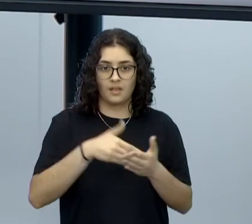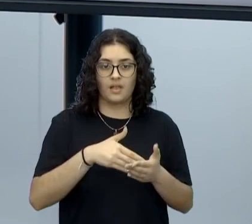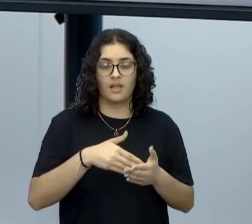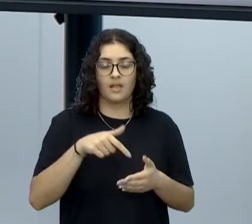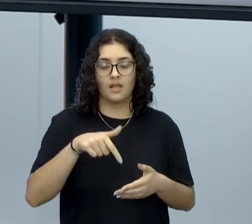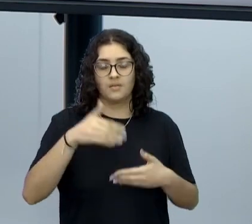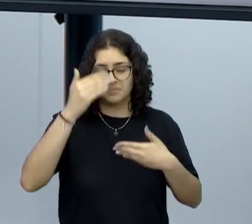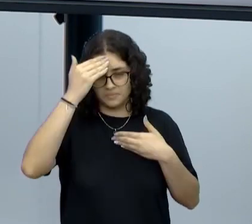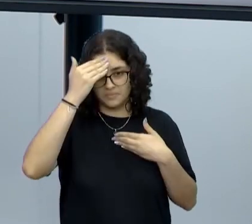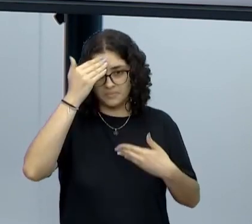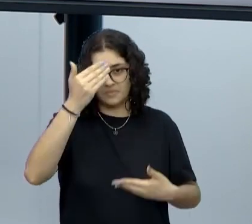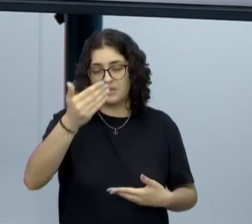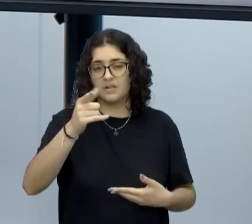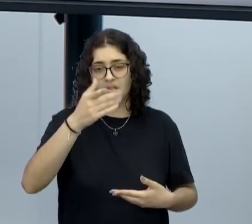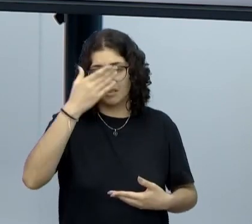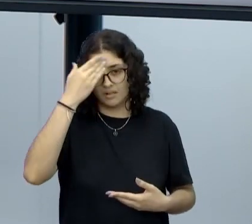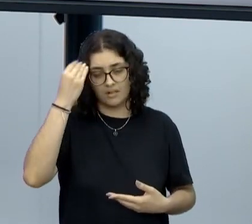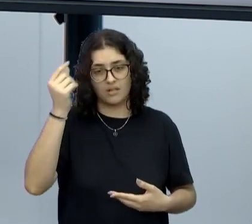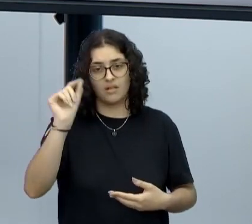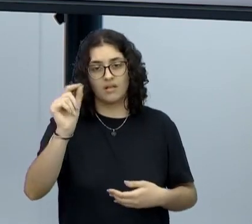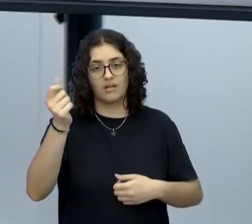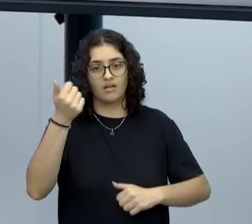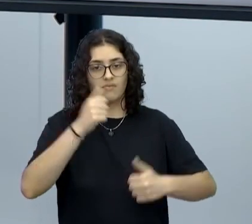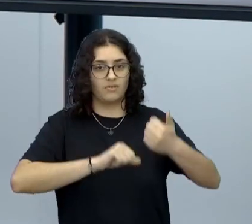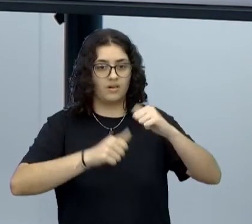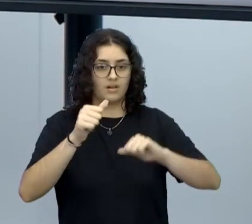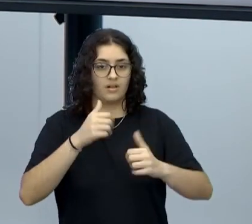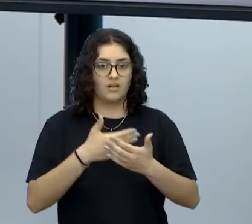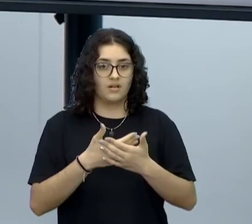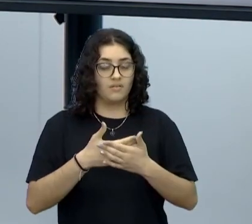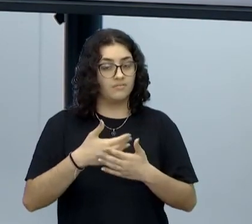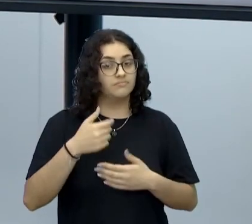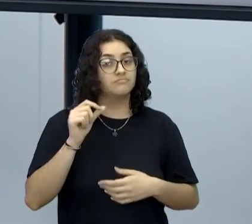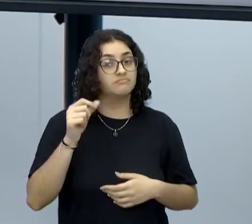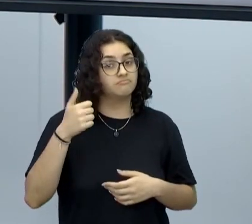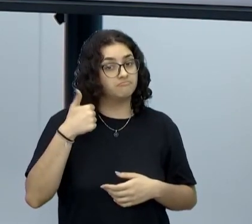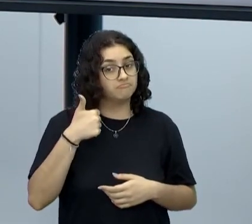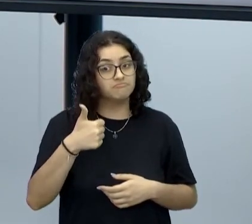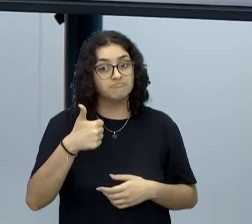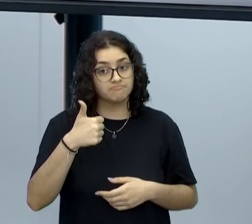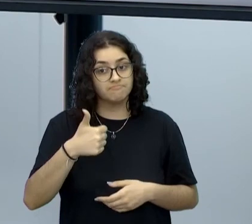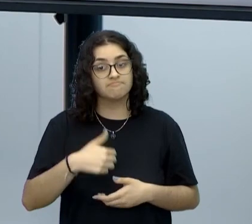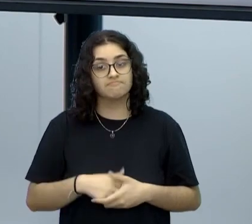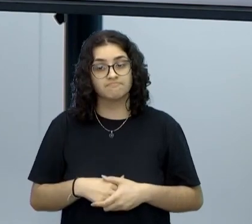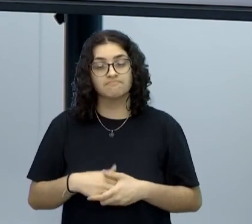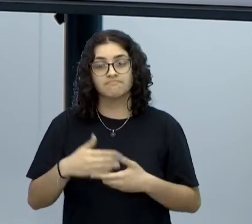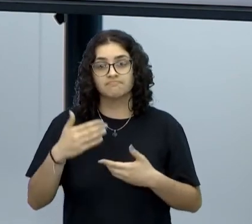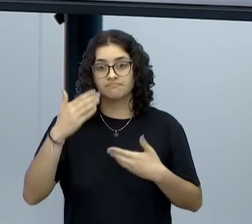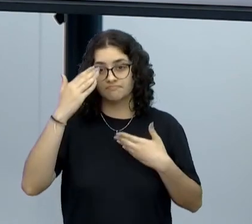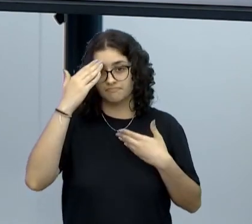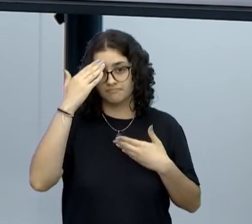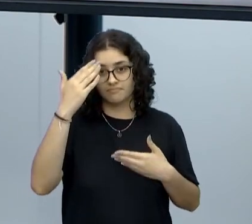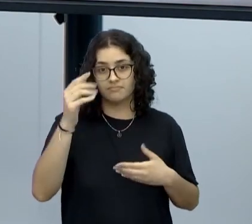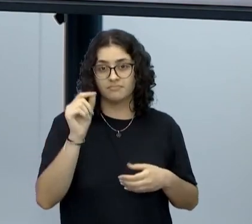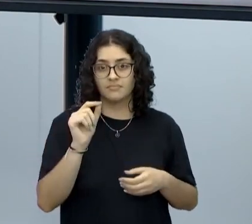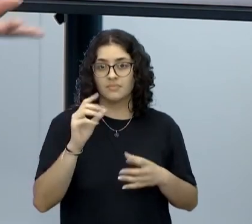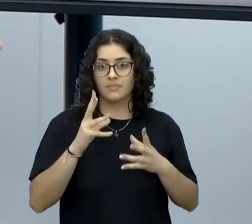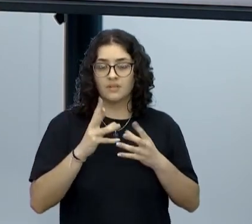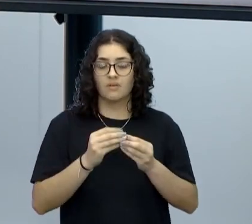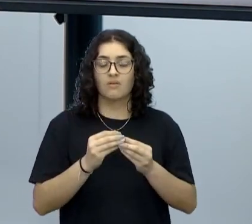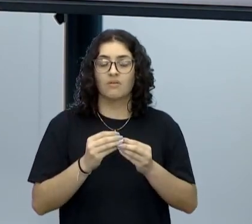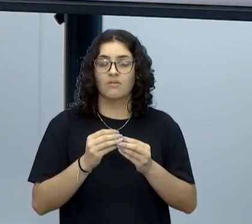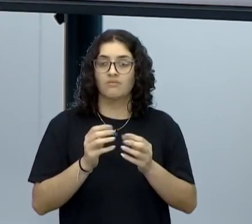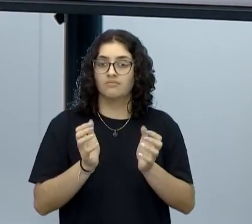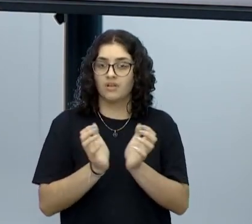o meu muito obrigado. Não esqueça de avaliar aí a nossa aula positivamente, tá certo? Quero agradecer também a todos que